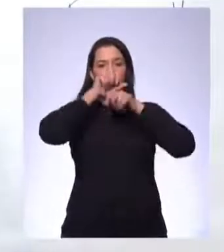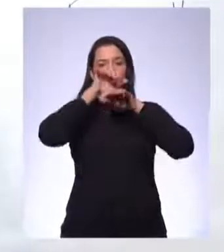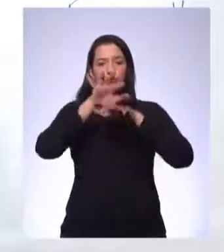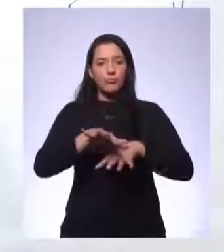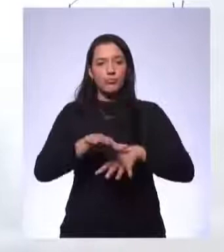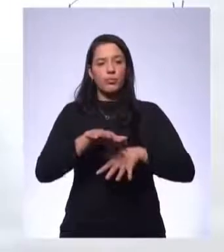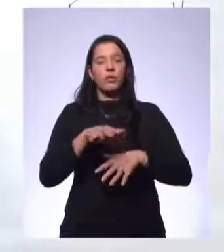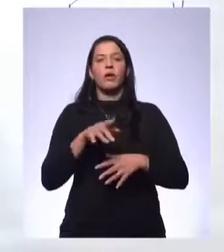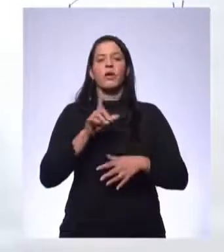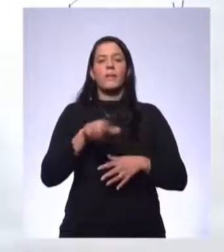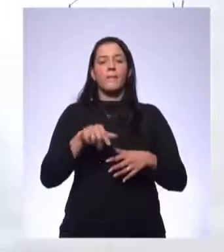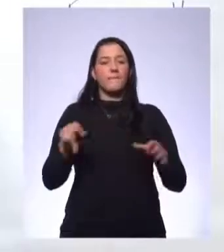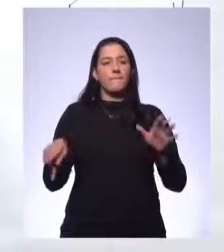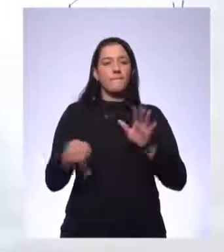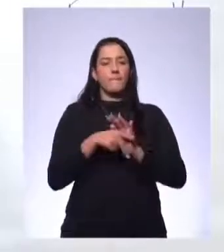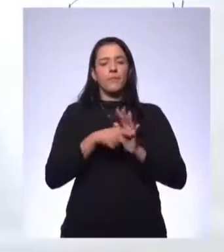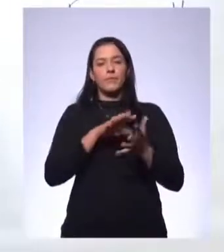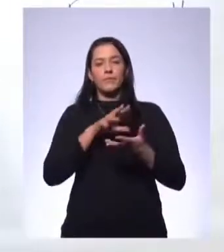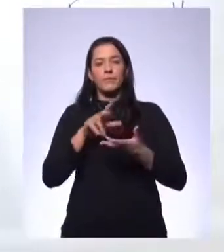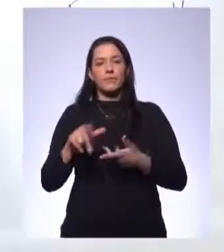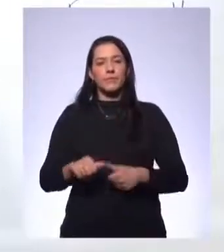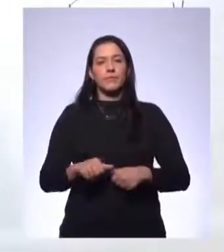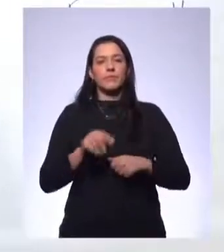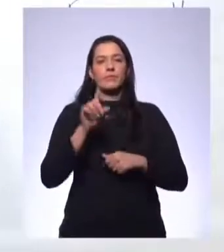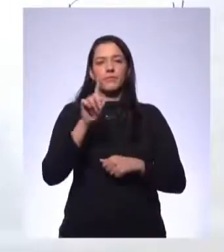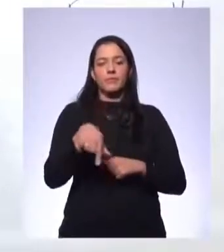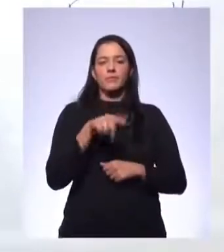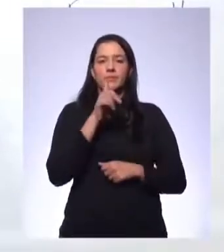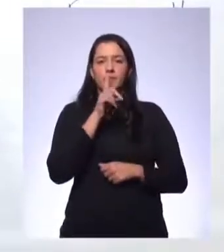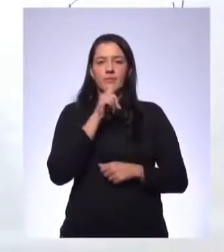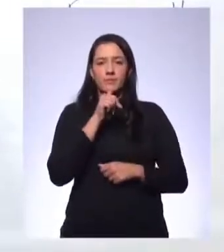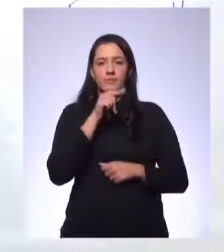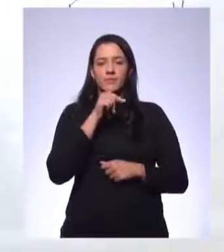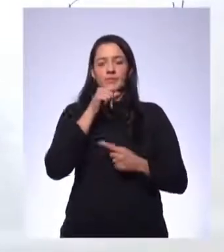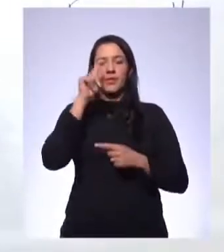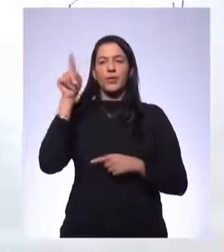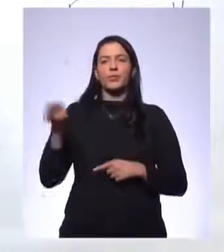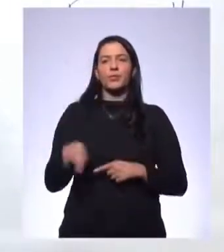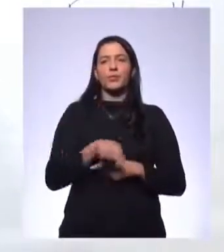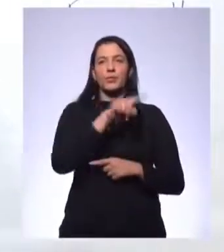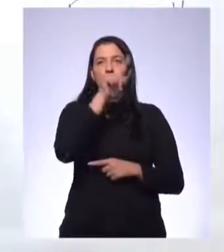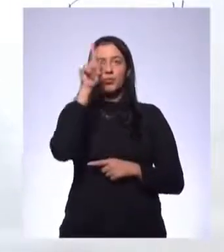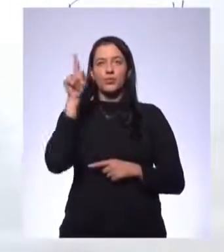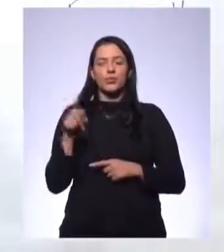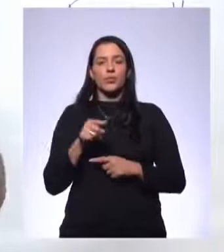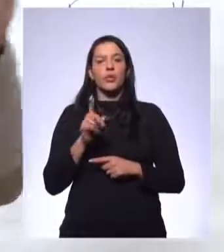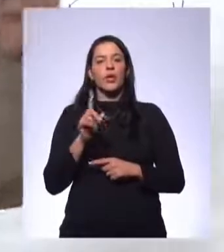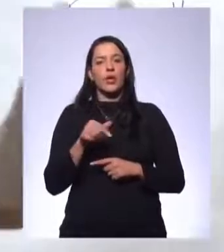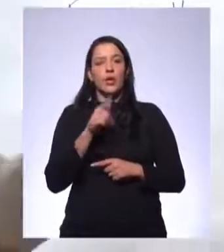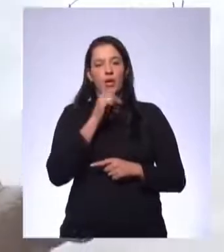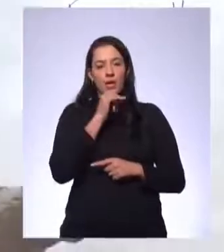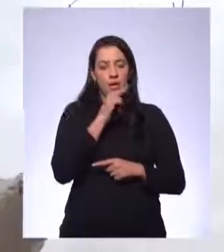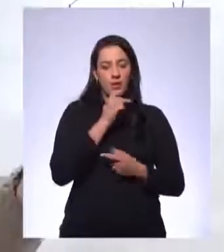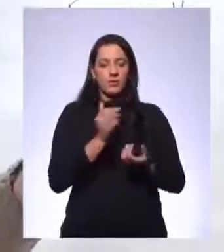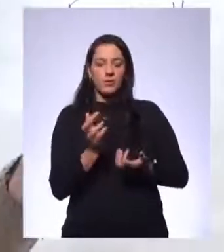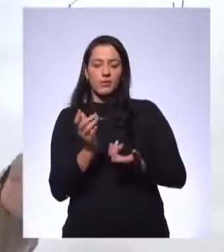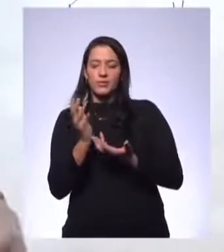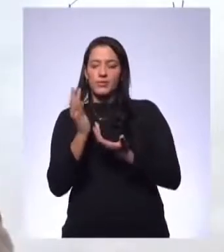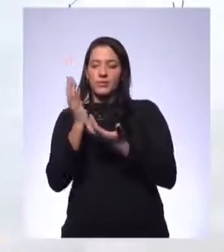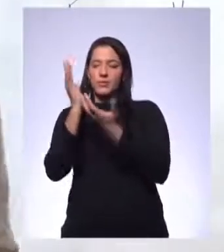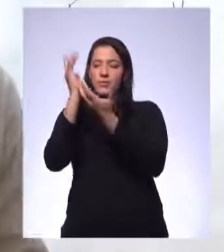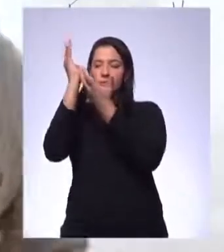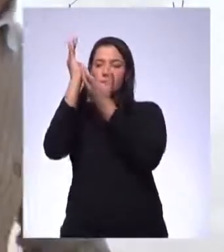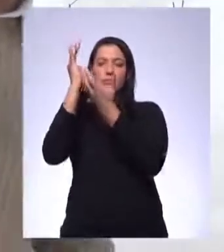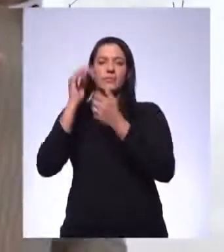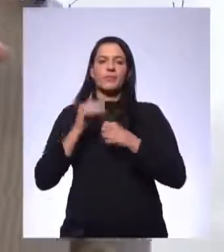regiões da Terra, várias delas, é o ciclo da água, é a evaporação da água, vem de uma propriedade da água,